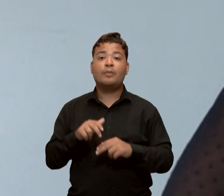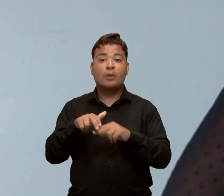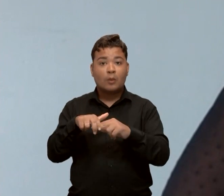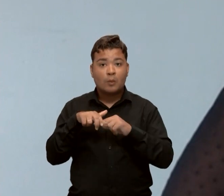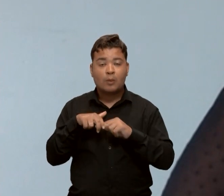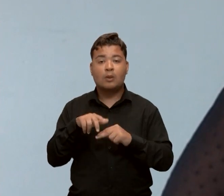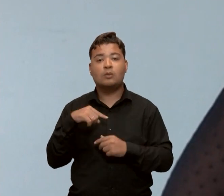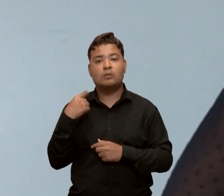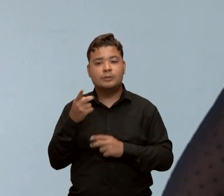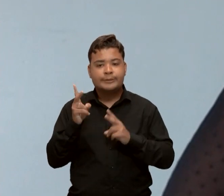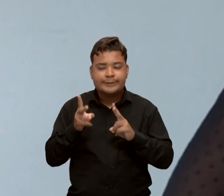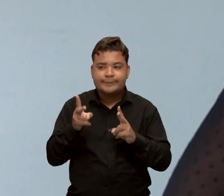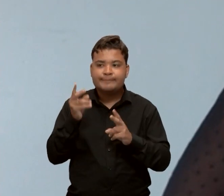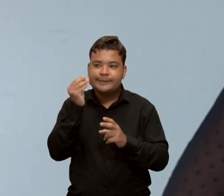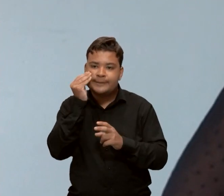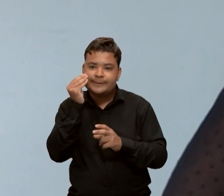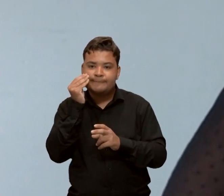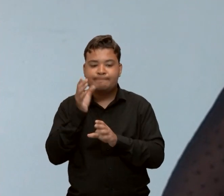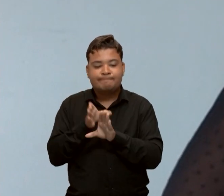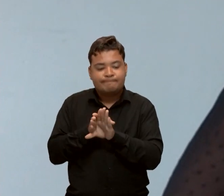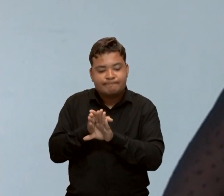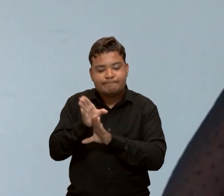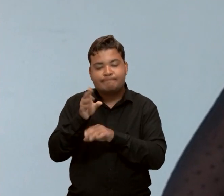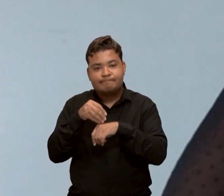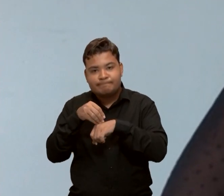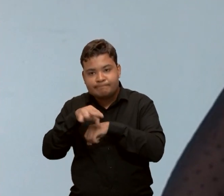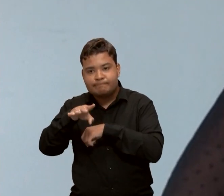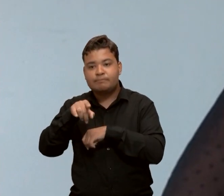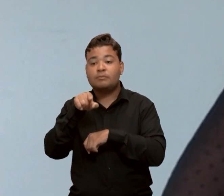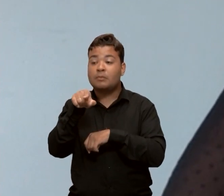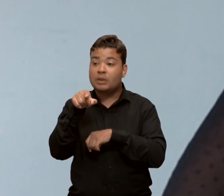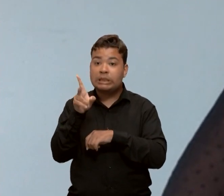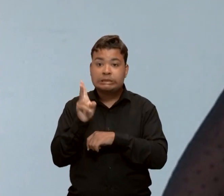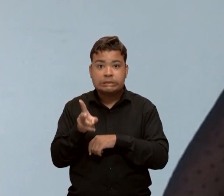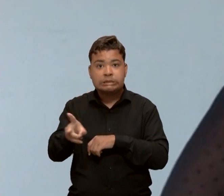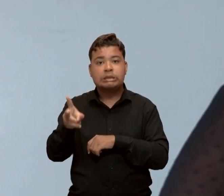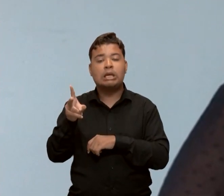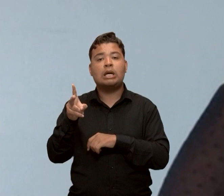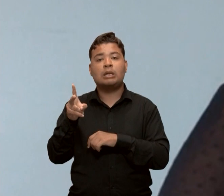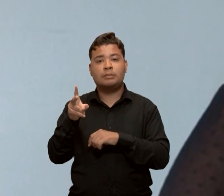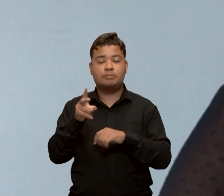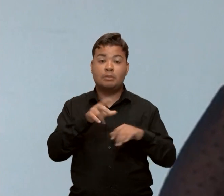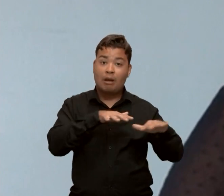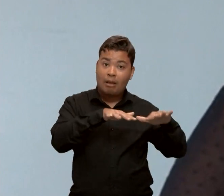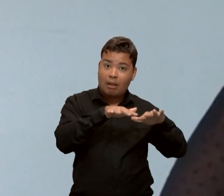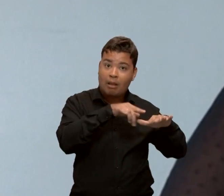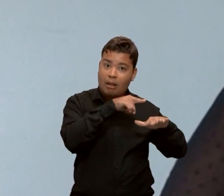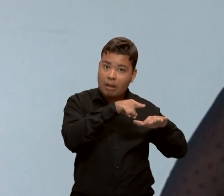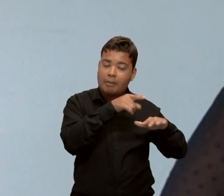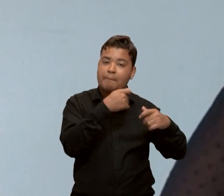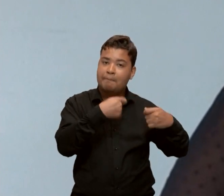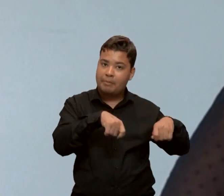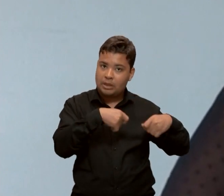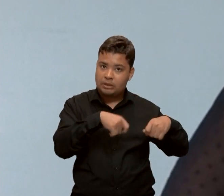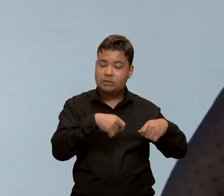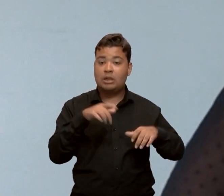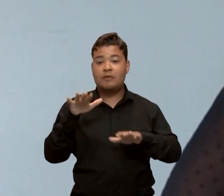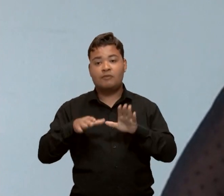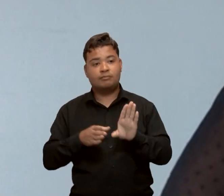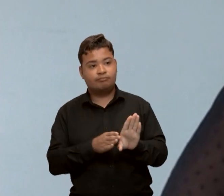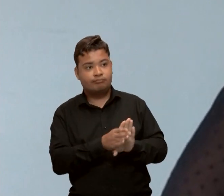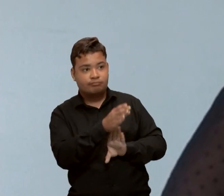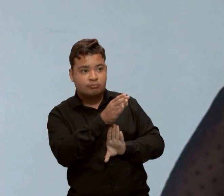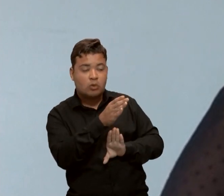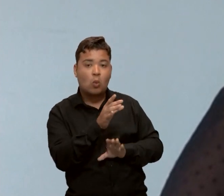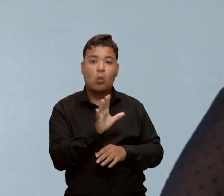esse indivíduo essa prática regular de atividade física, seja ela orientada ou não, mas se ela